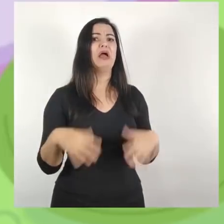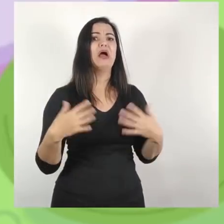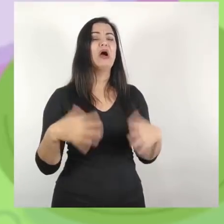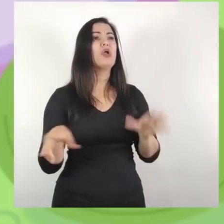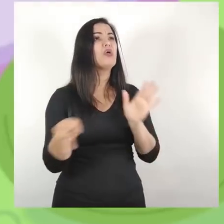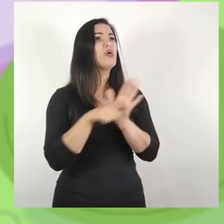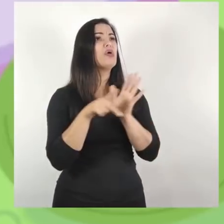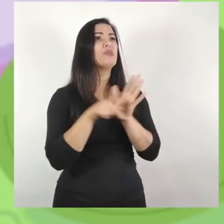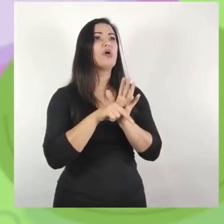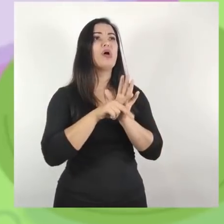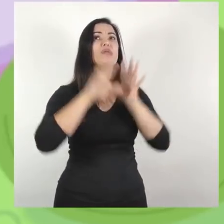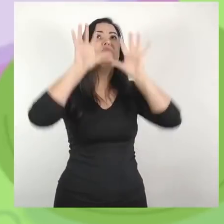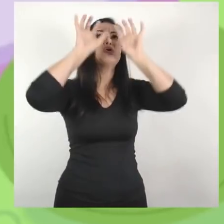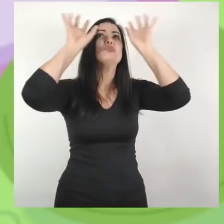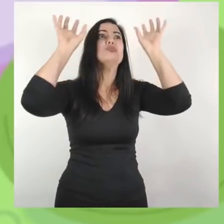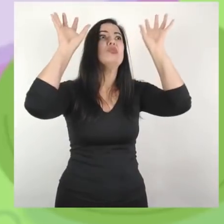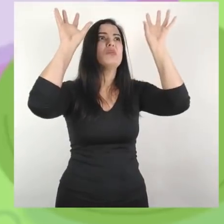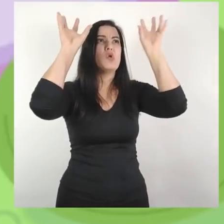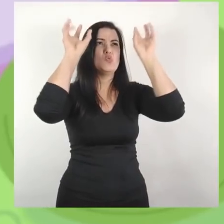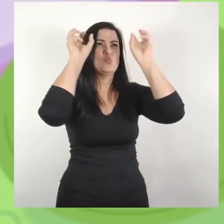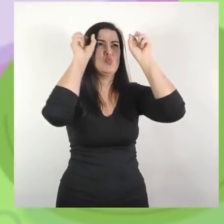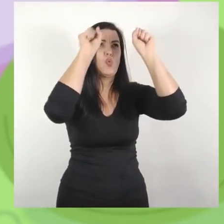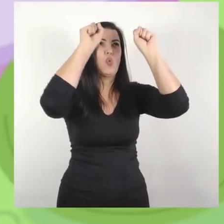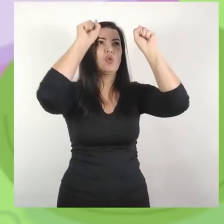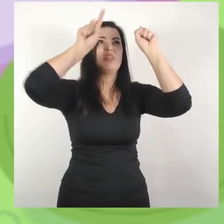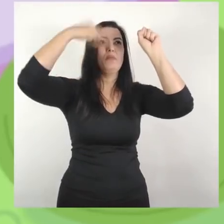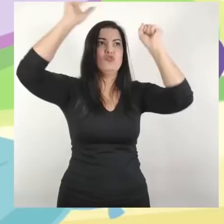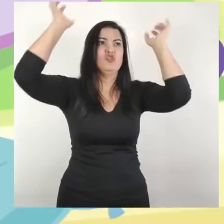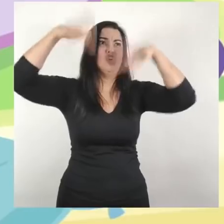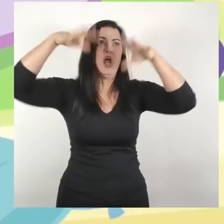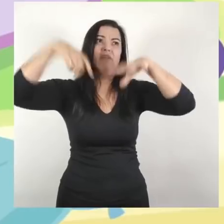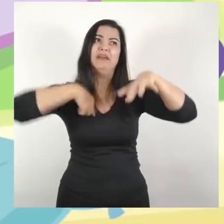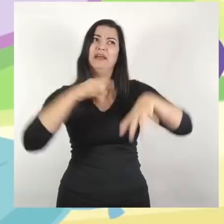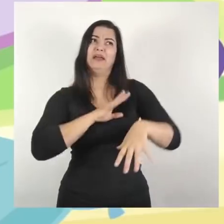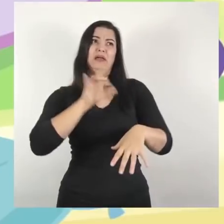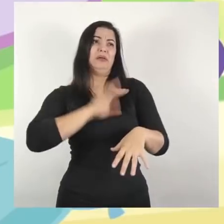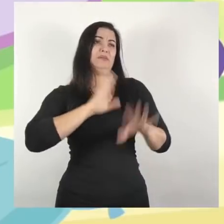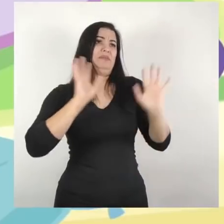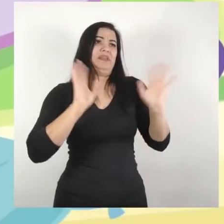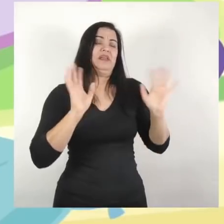nuvem cinza de tempestade, sabe? Elas me dão medo.